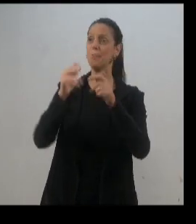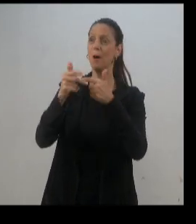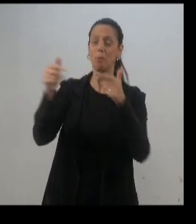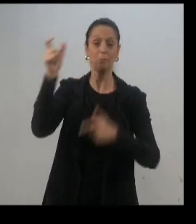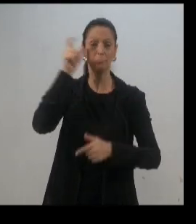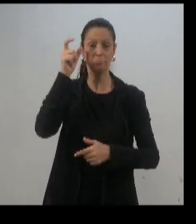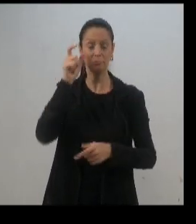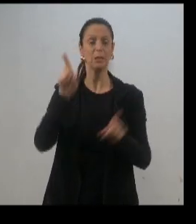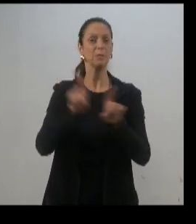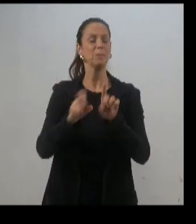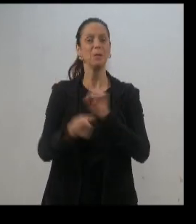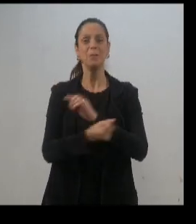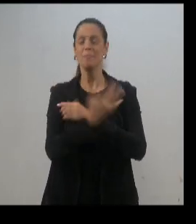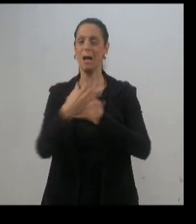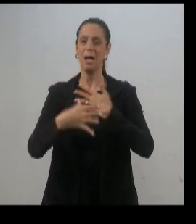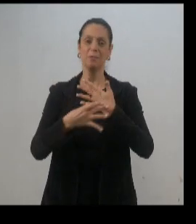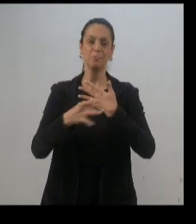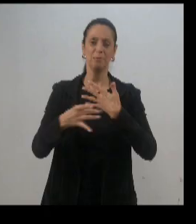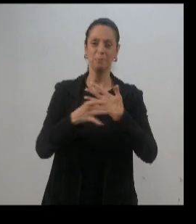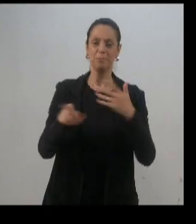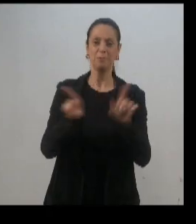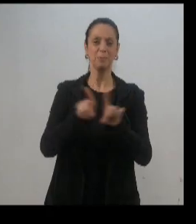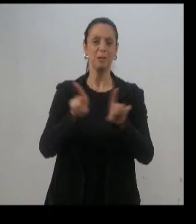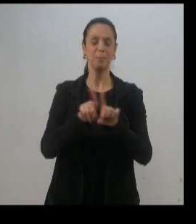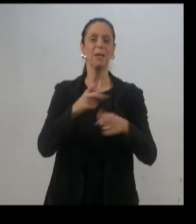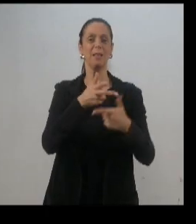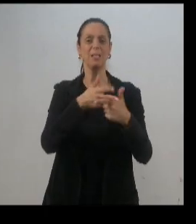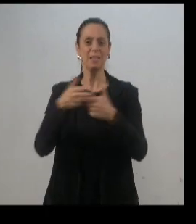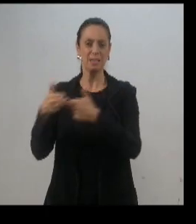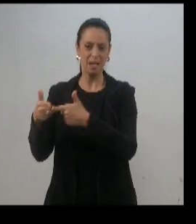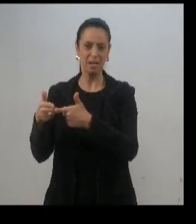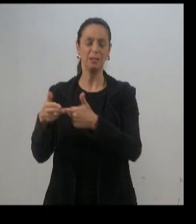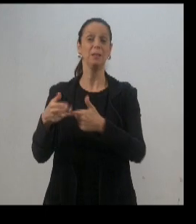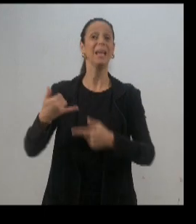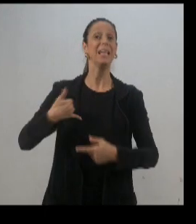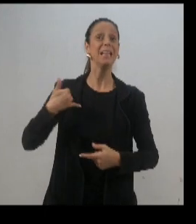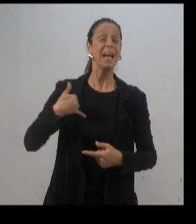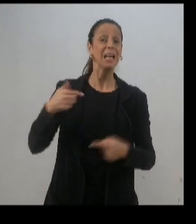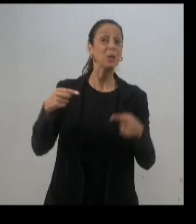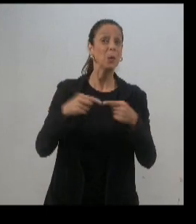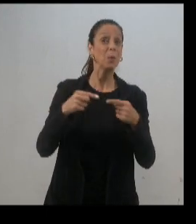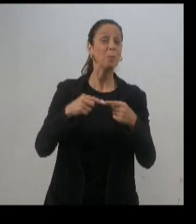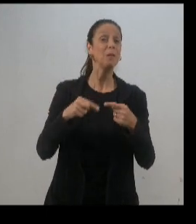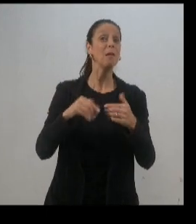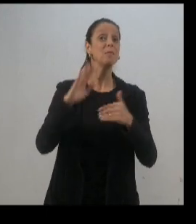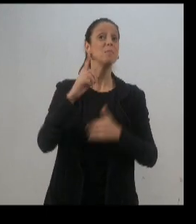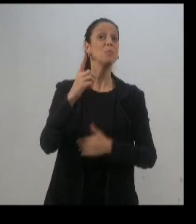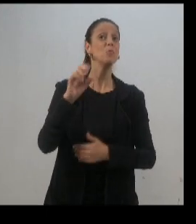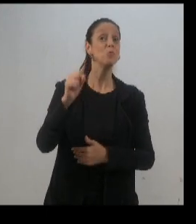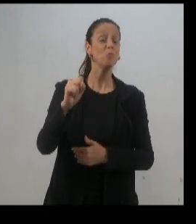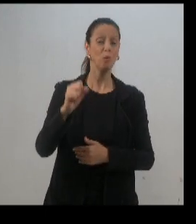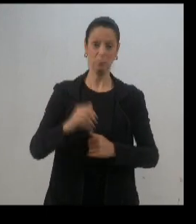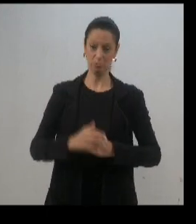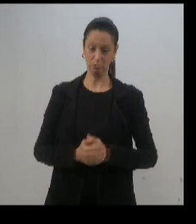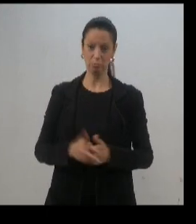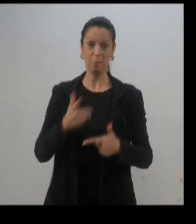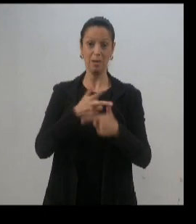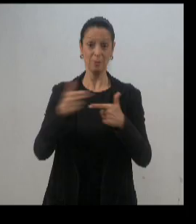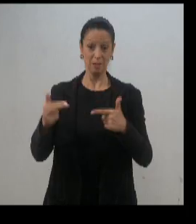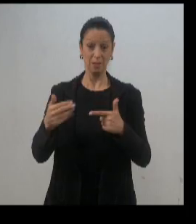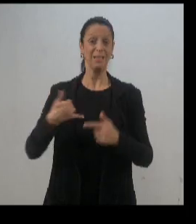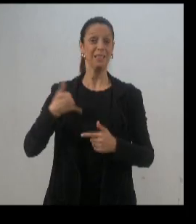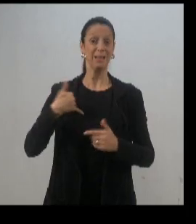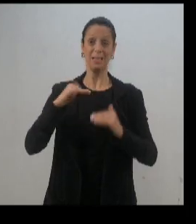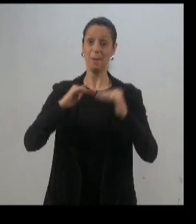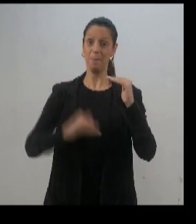diversos personagens de elementos de séries que são para 18 anos. Uma série classificada para maior de 16